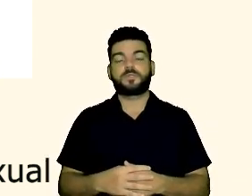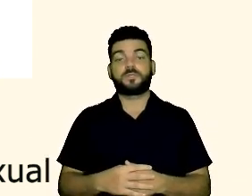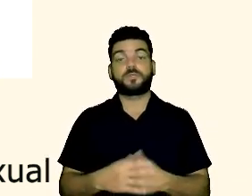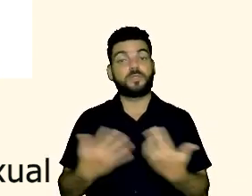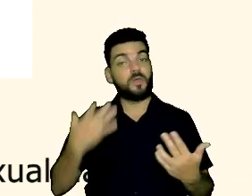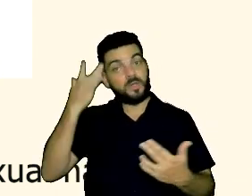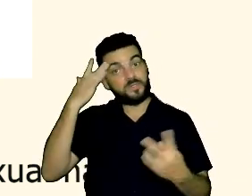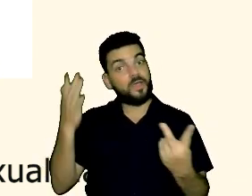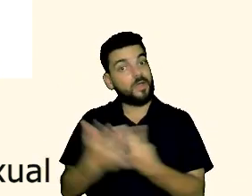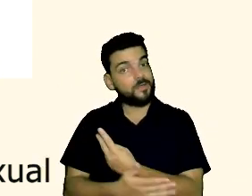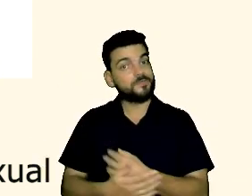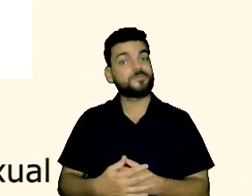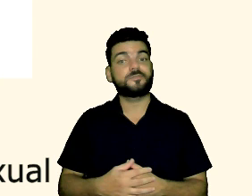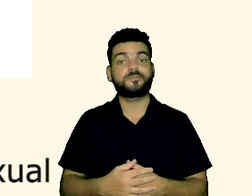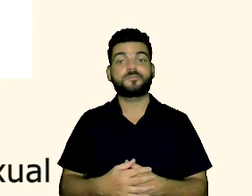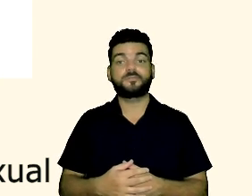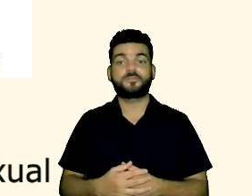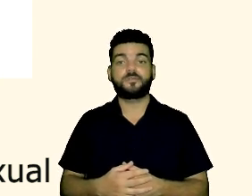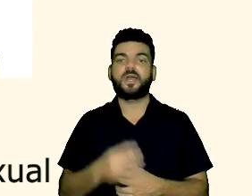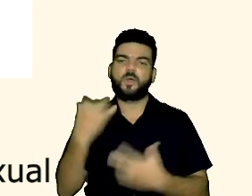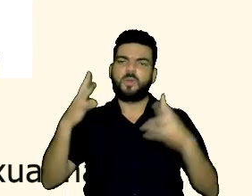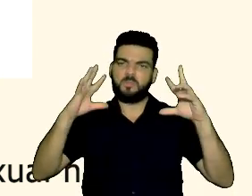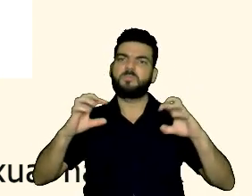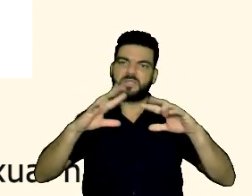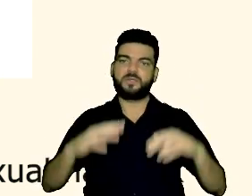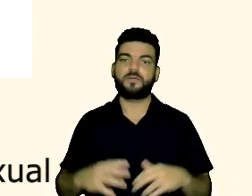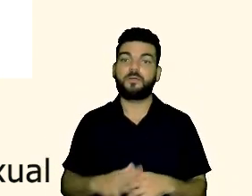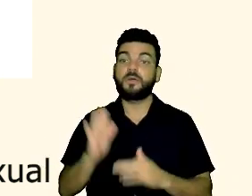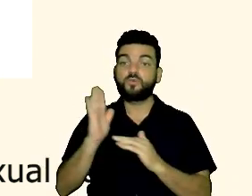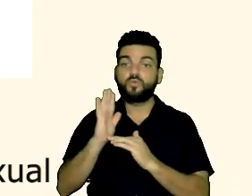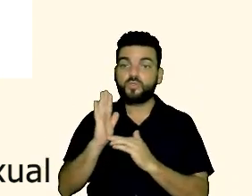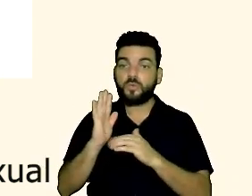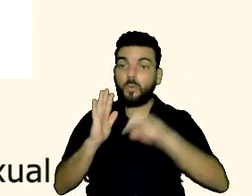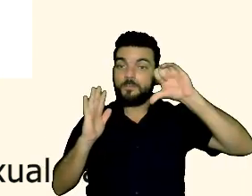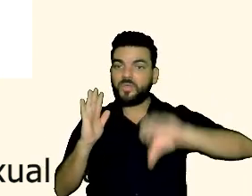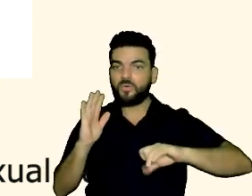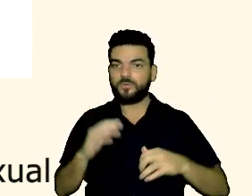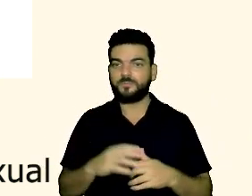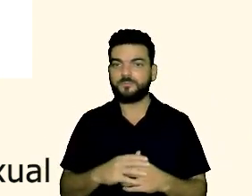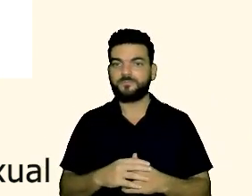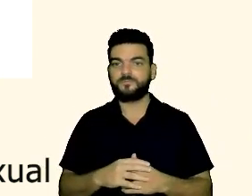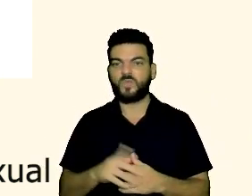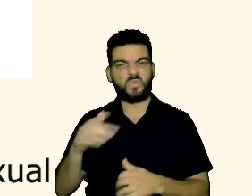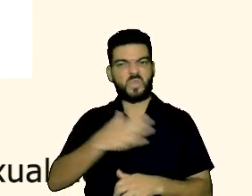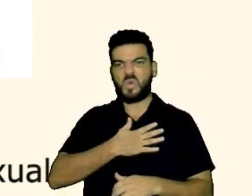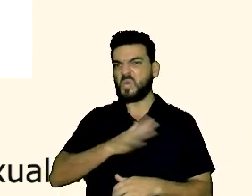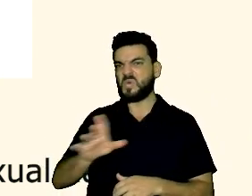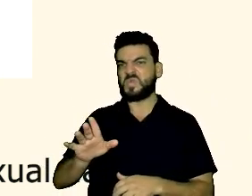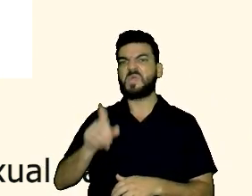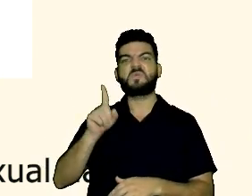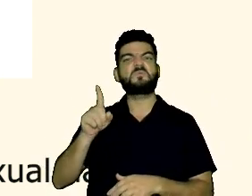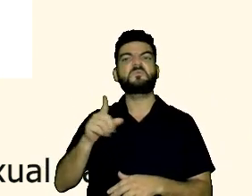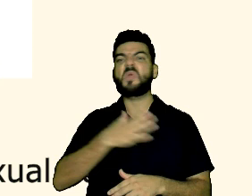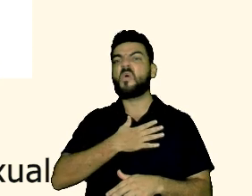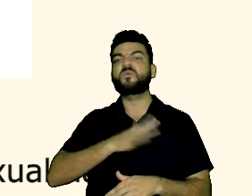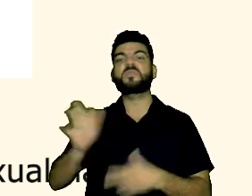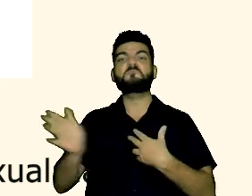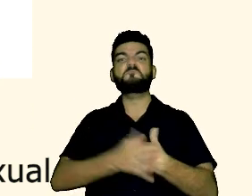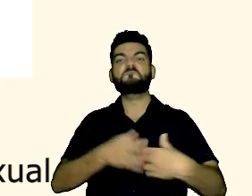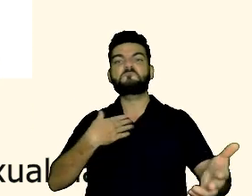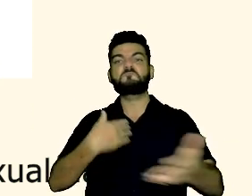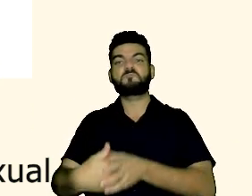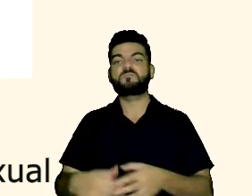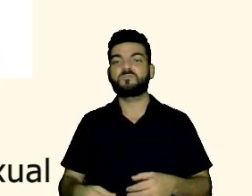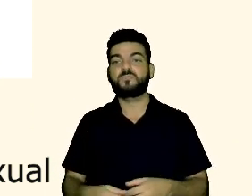último e o pior deles, né? Eu não gostei, ponto, né? Você sempre tem ideias imbecis. A gente está falando da